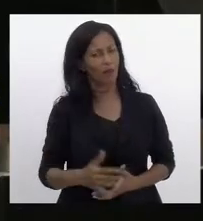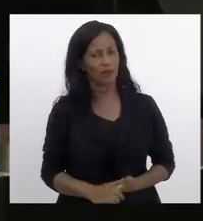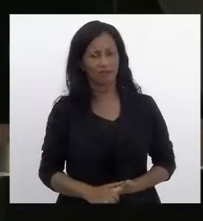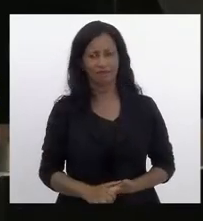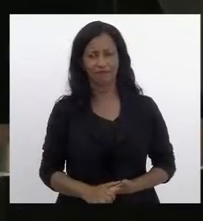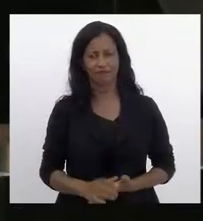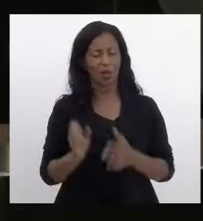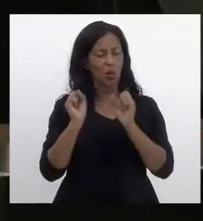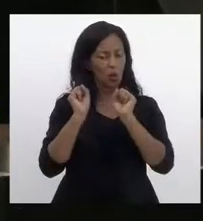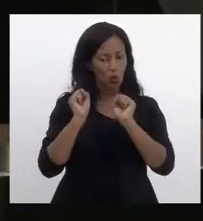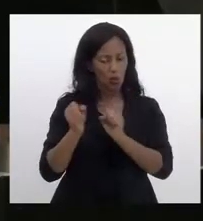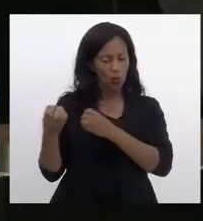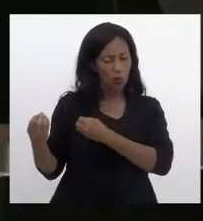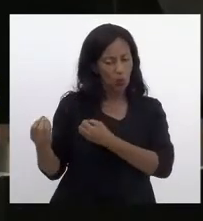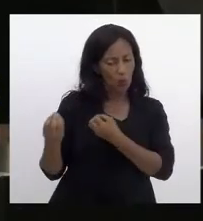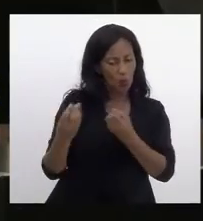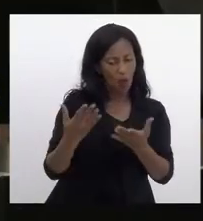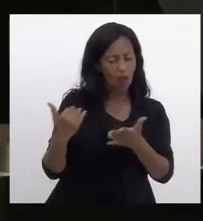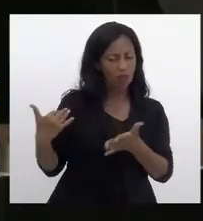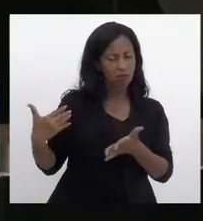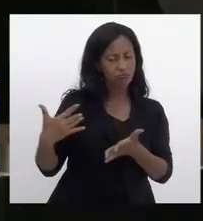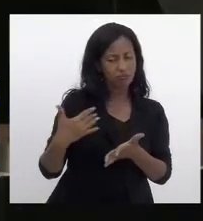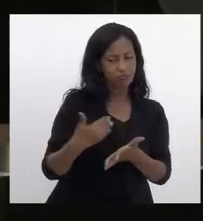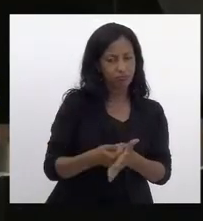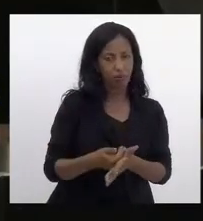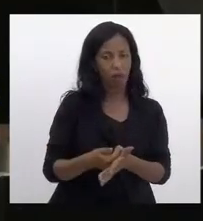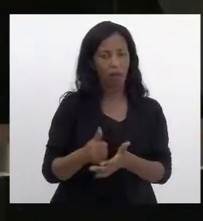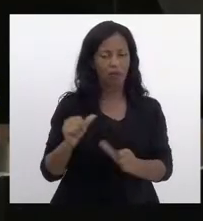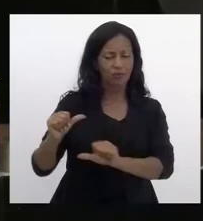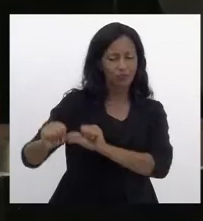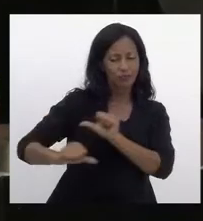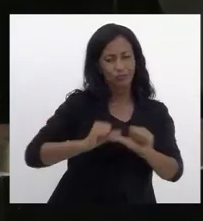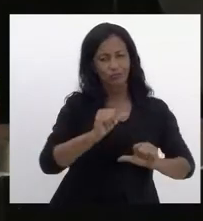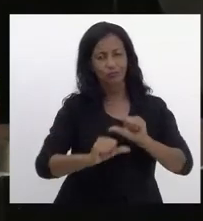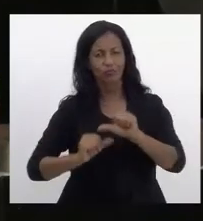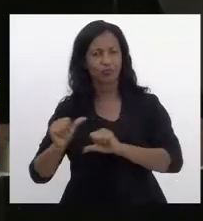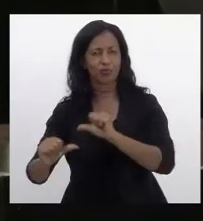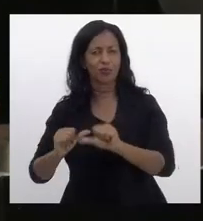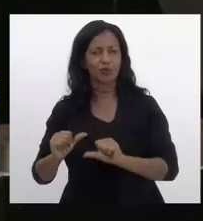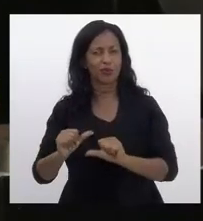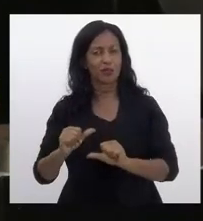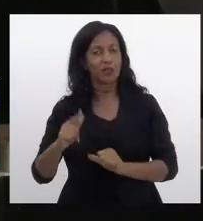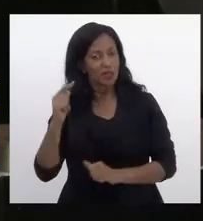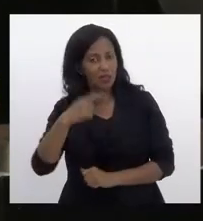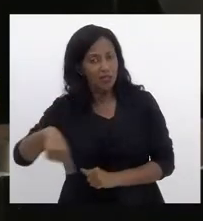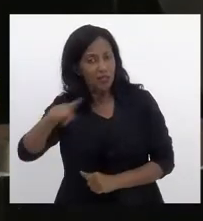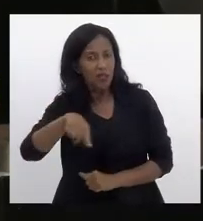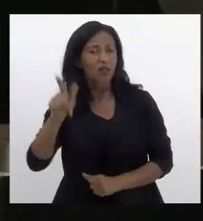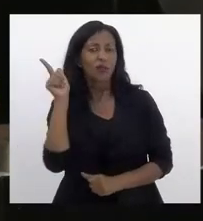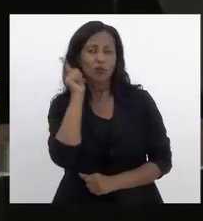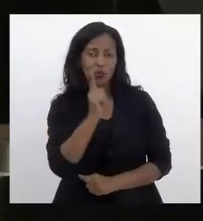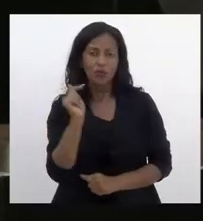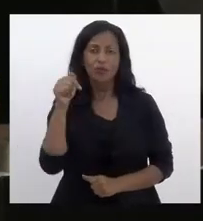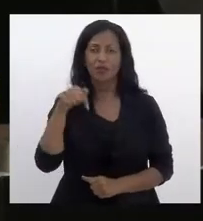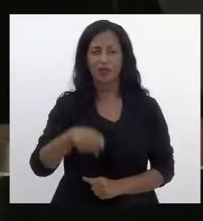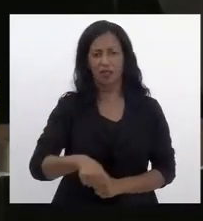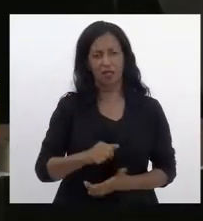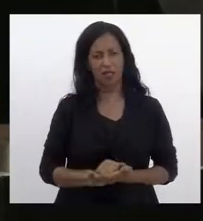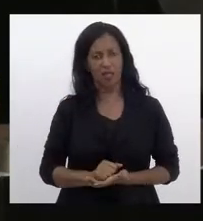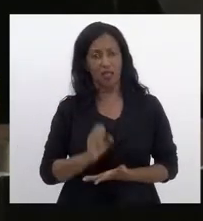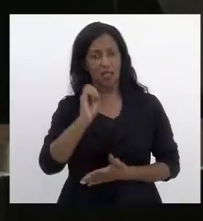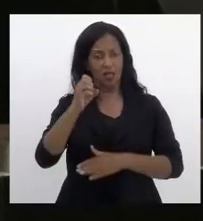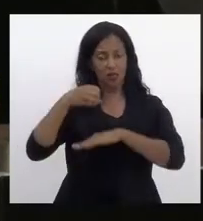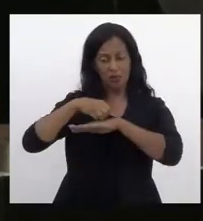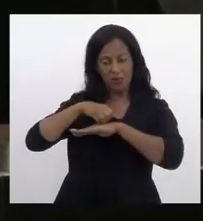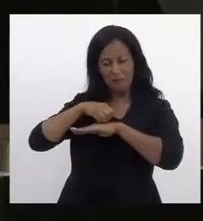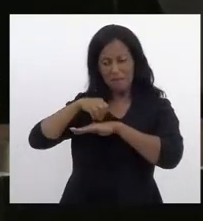projeto poderia trazer, desde o início, as modificações que nós vamos conquistar aqui. Então, se manda